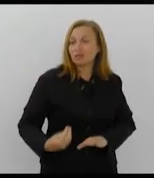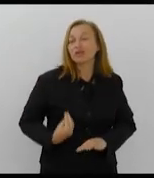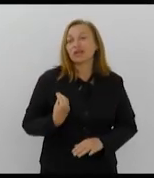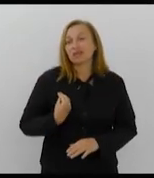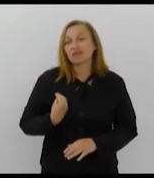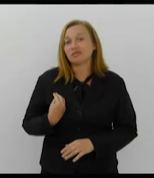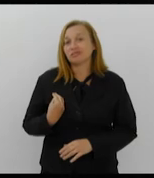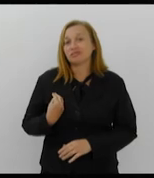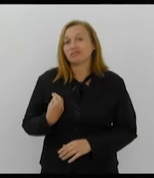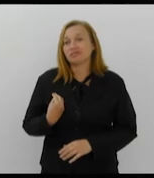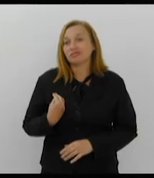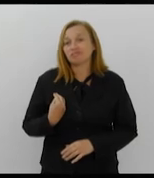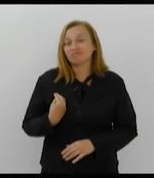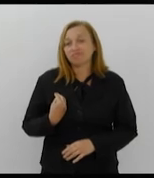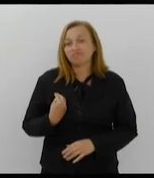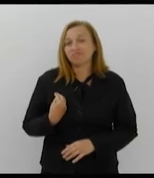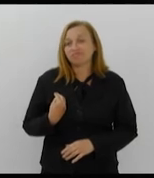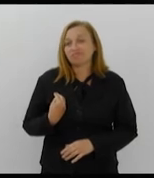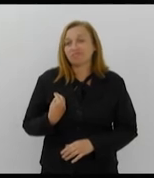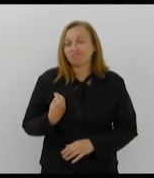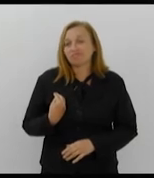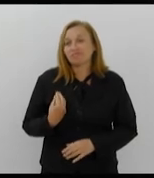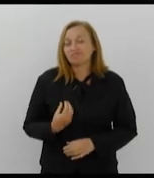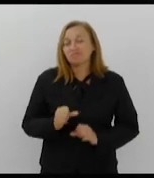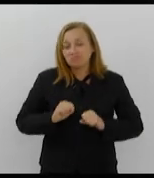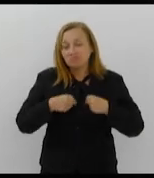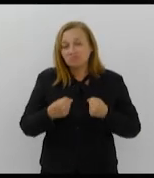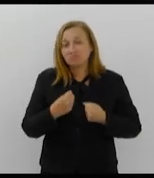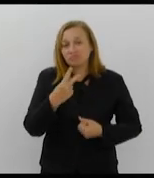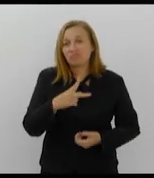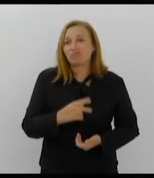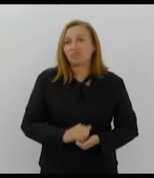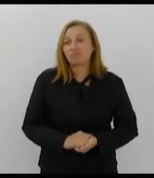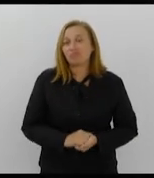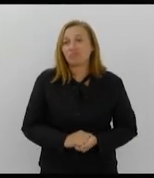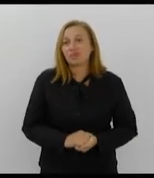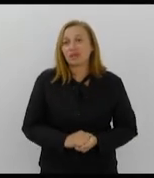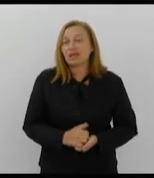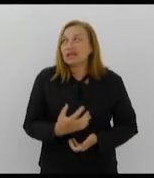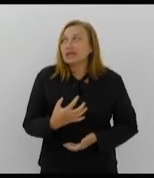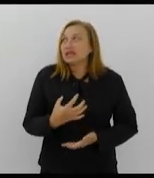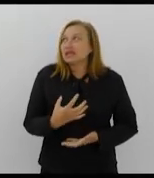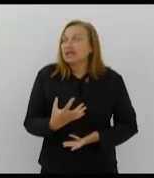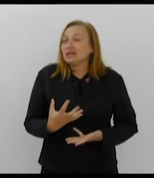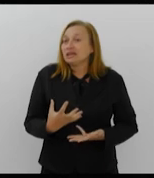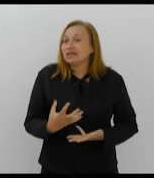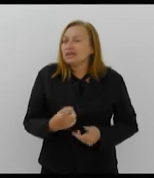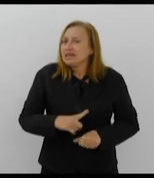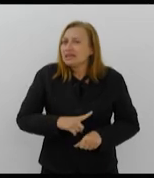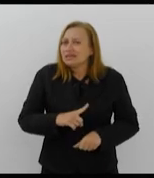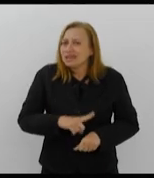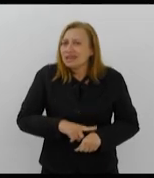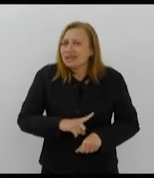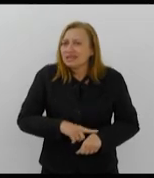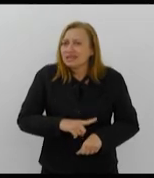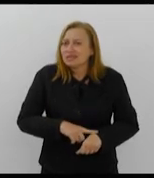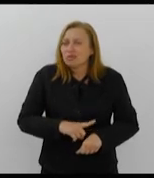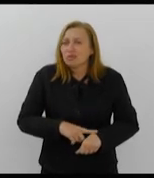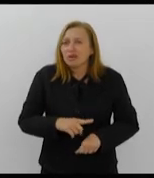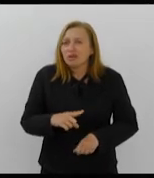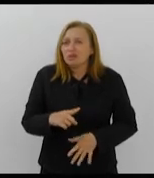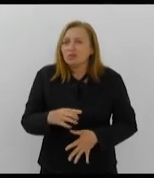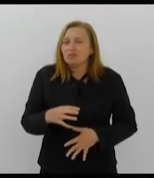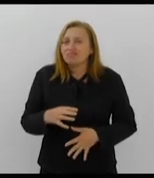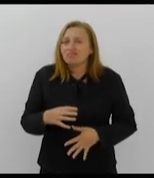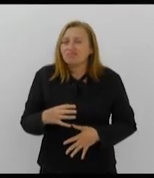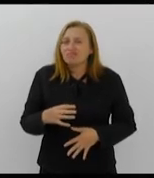que foi o seu esforço. E isso, naquele dia, valeu muito mais que